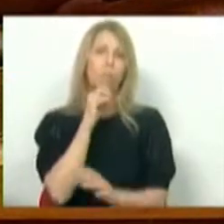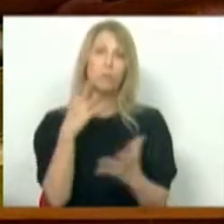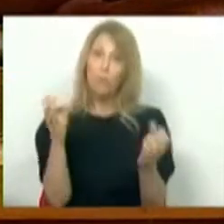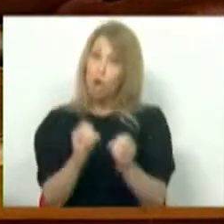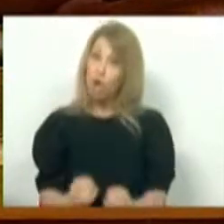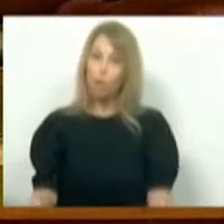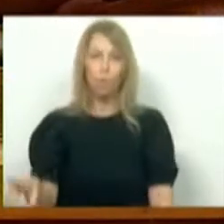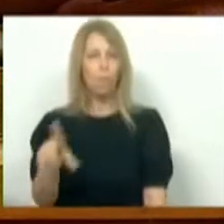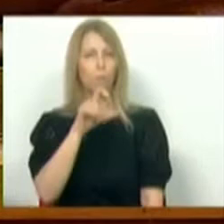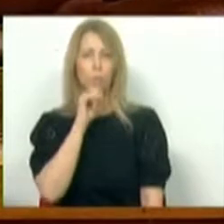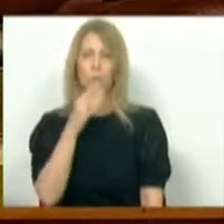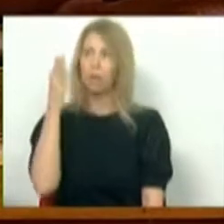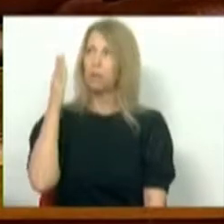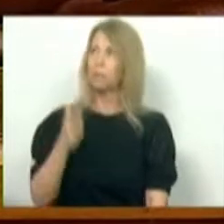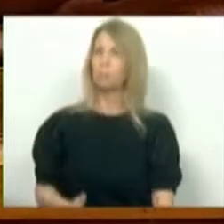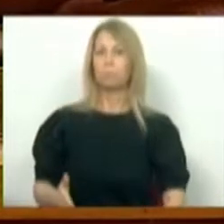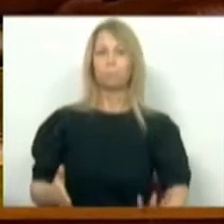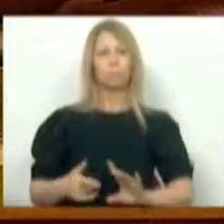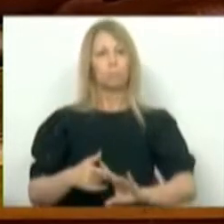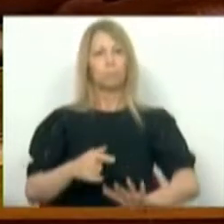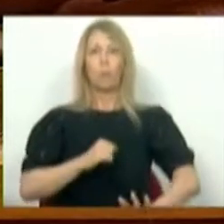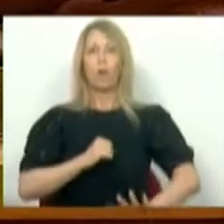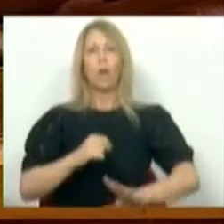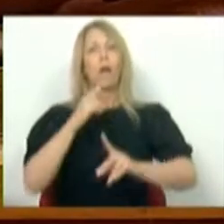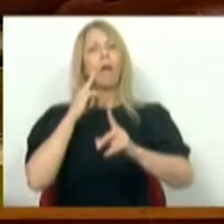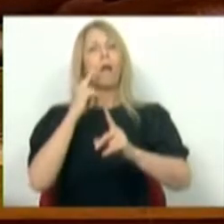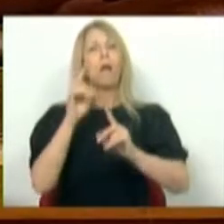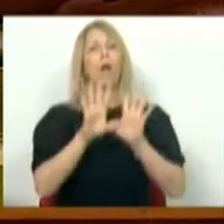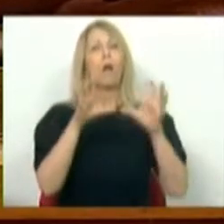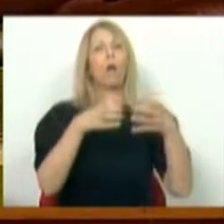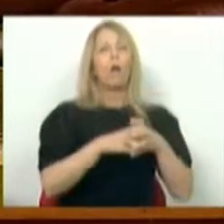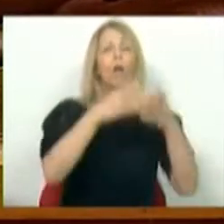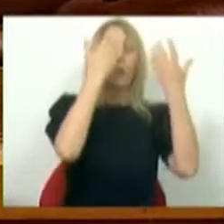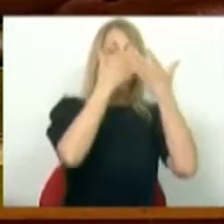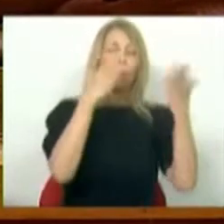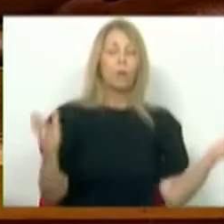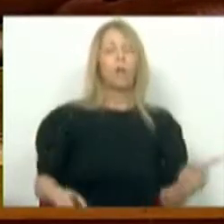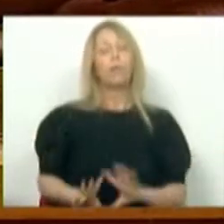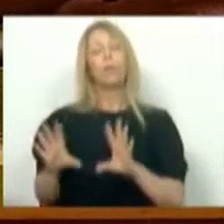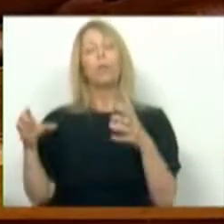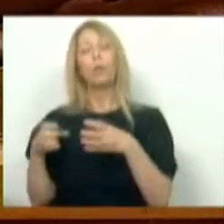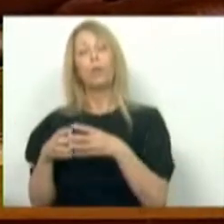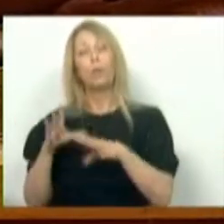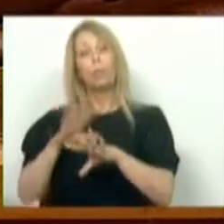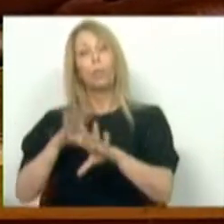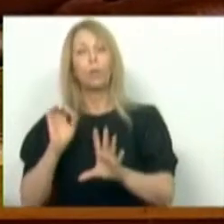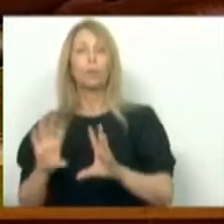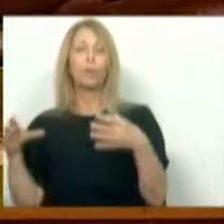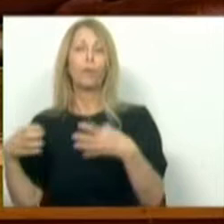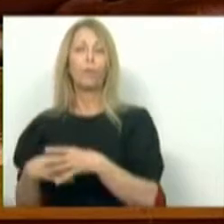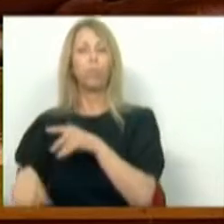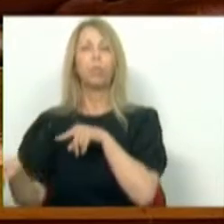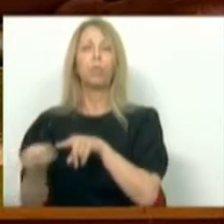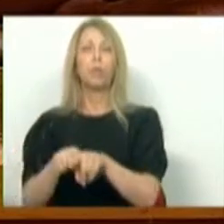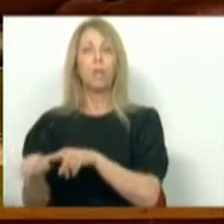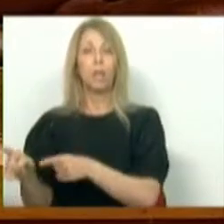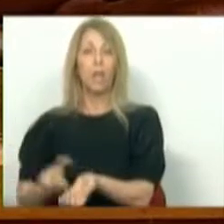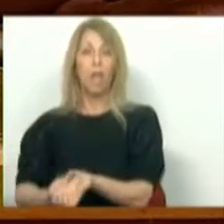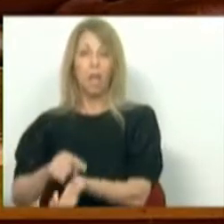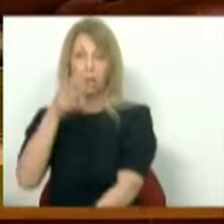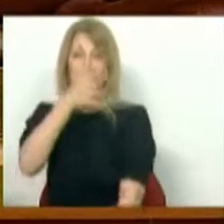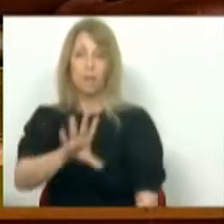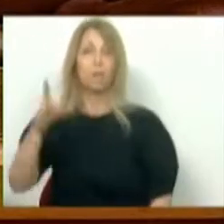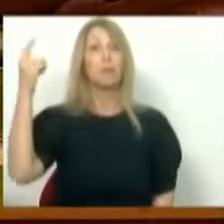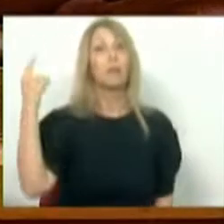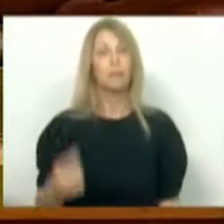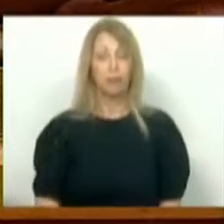transigência das forças democráticas com as forças populistas e xenófobas. e não acredito que as forças políticas estruturantes da